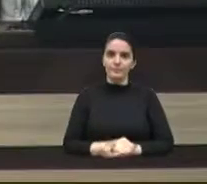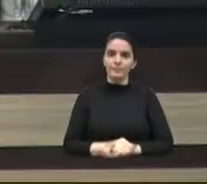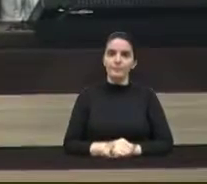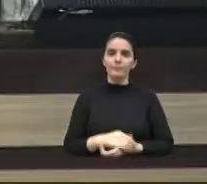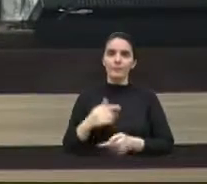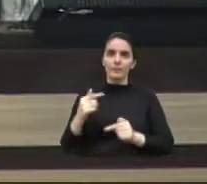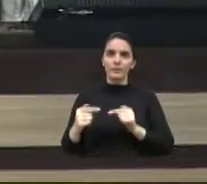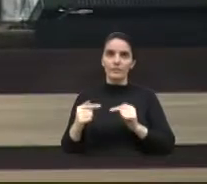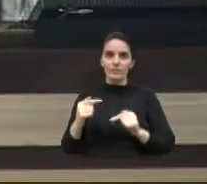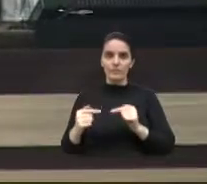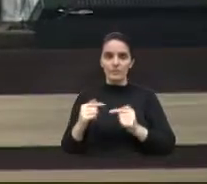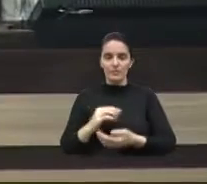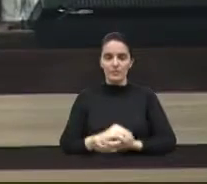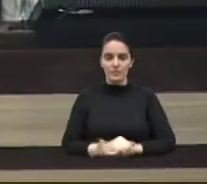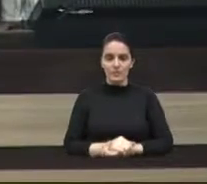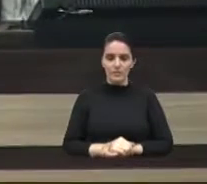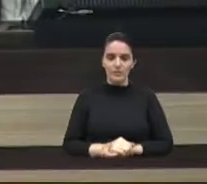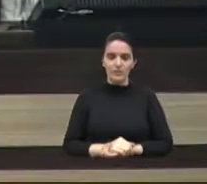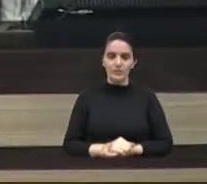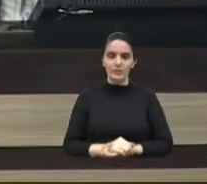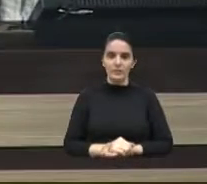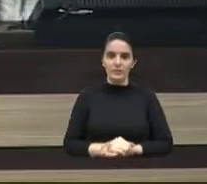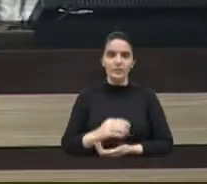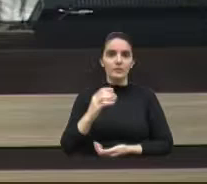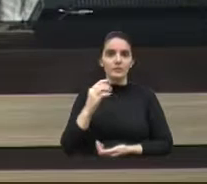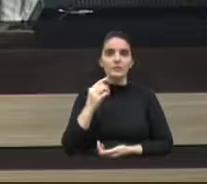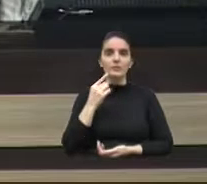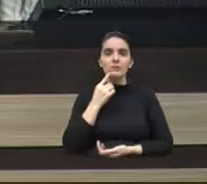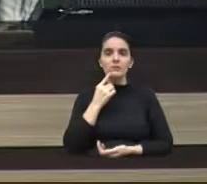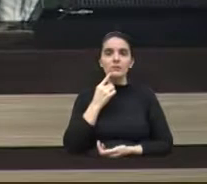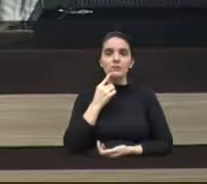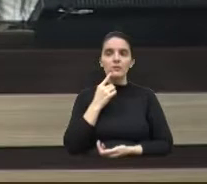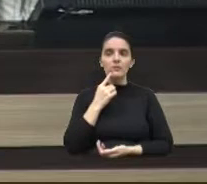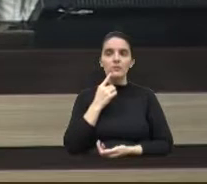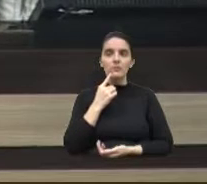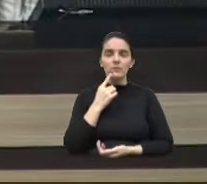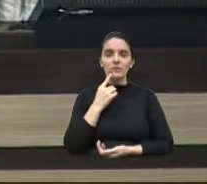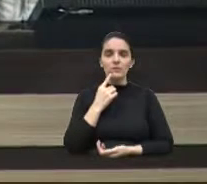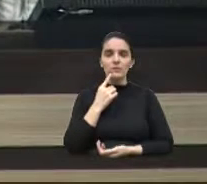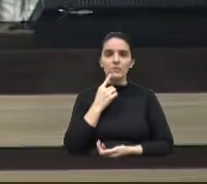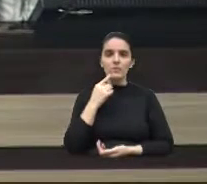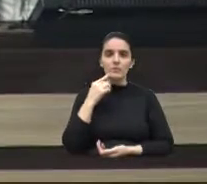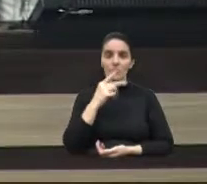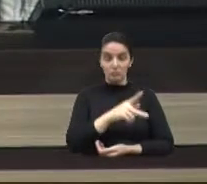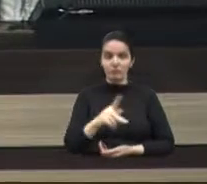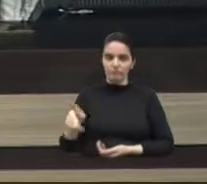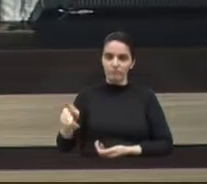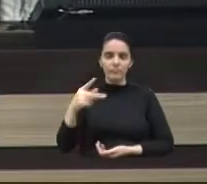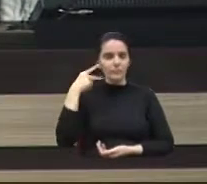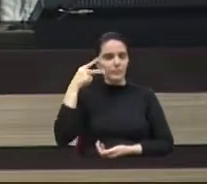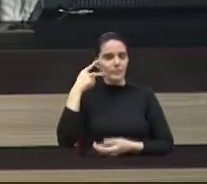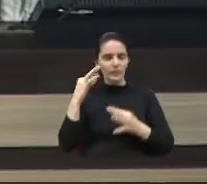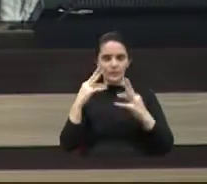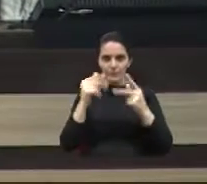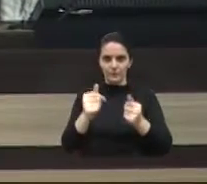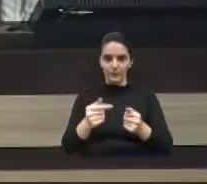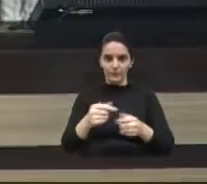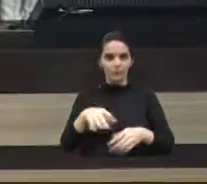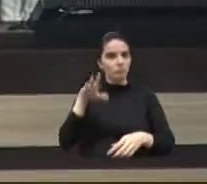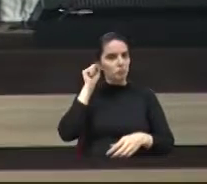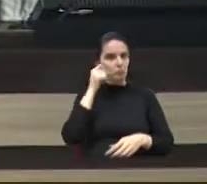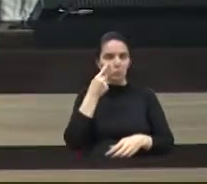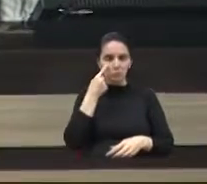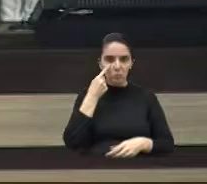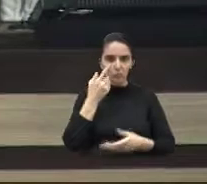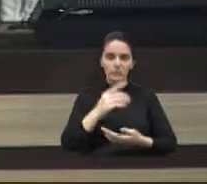Continua a discussão. Eu quero discutir, Com a presidente. palavra, vereador Cleiton Silva. Senhor presidente, nobres pares, público presente, quem nos acompanha. Foi